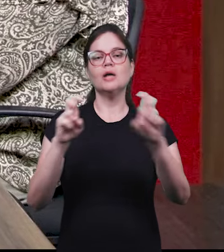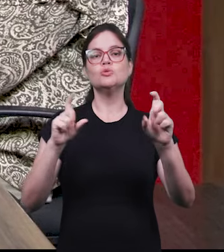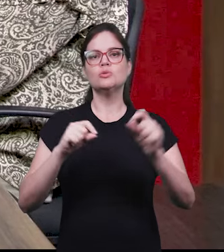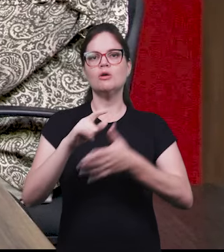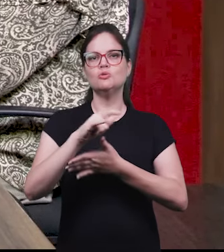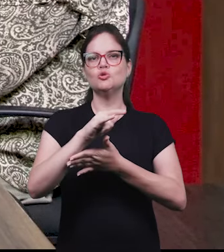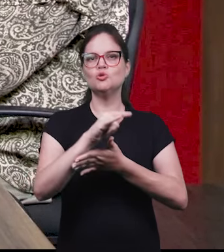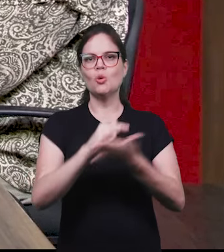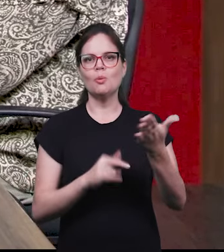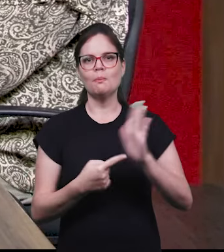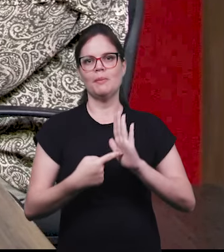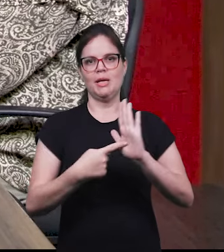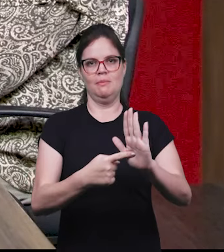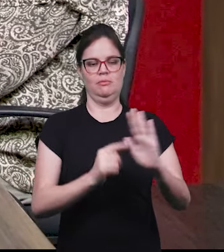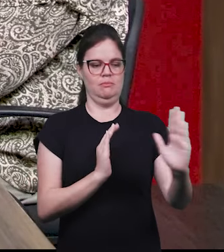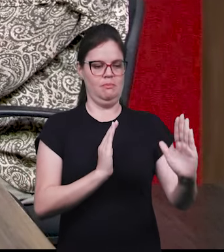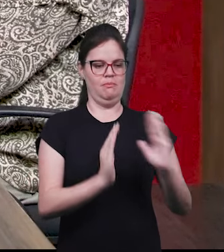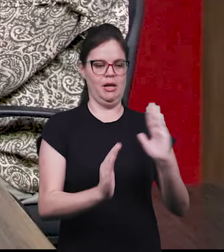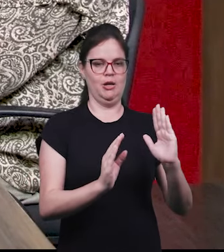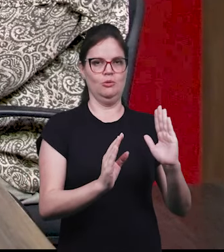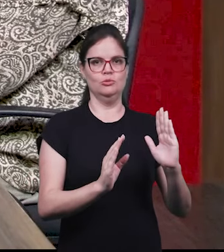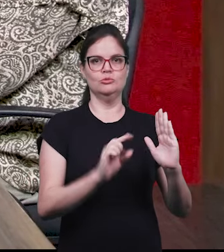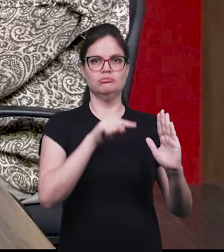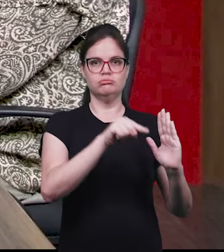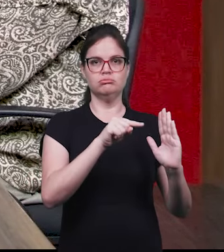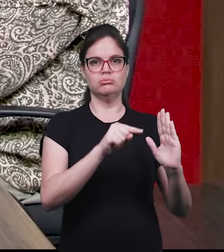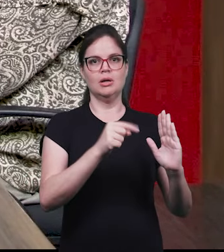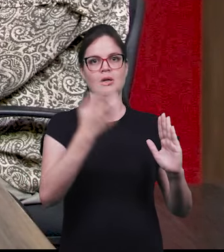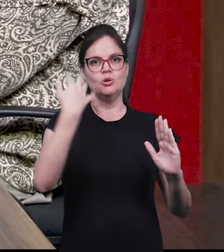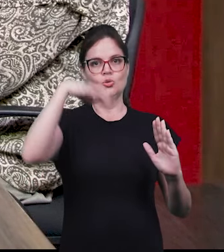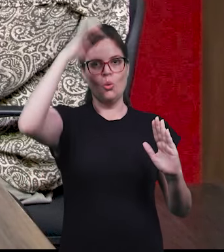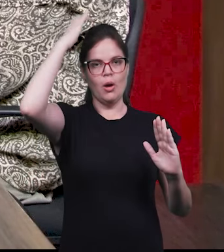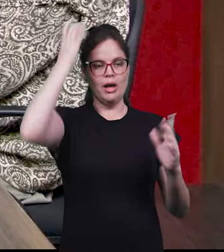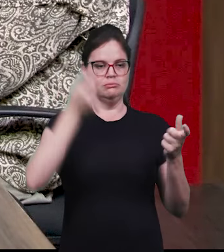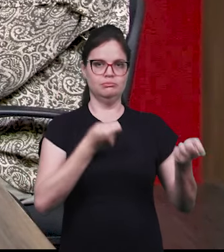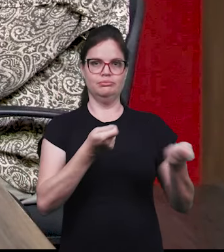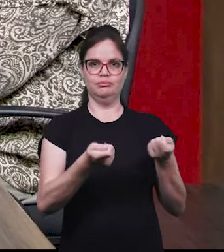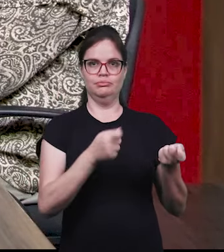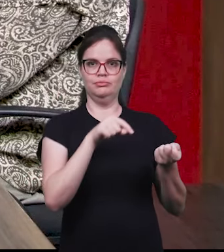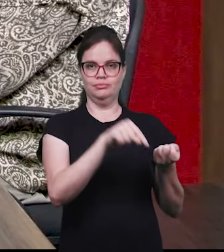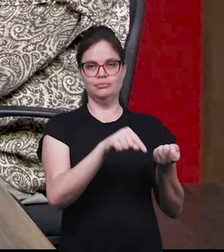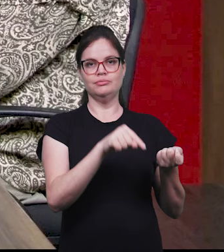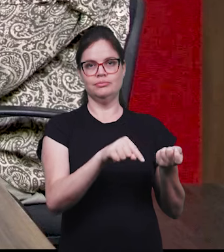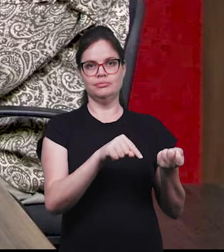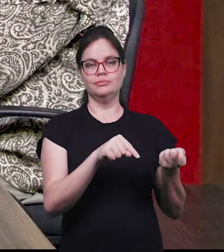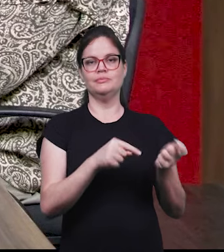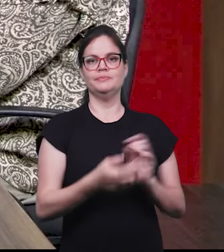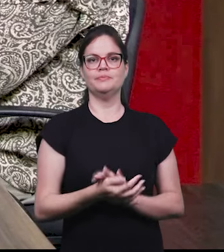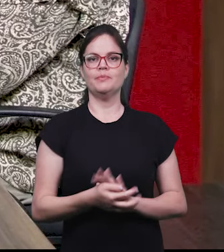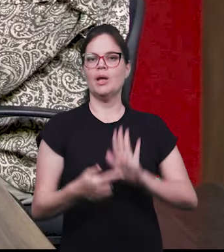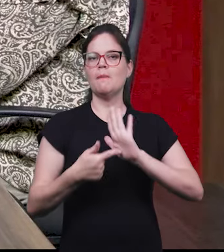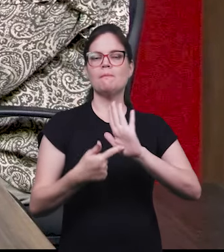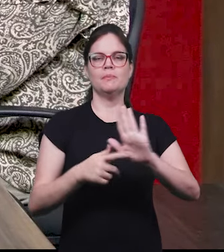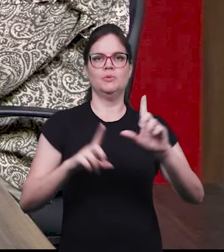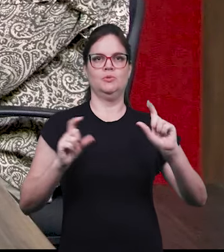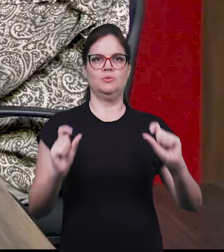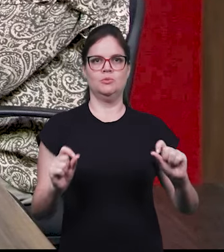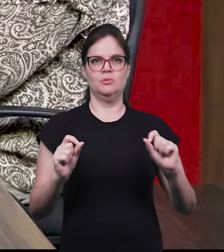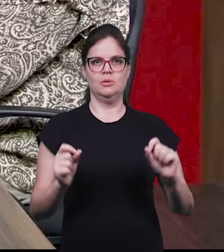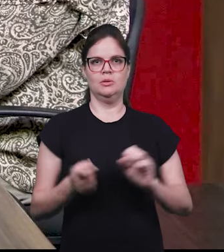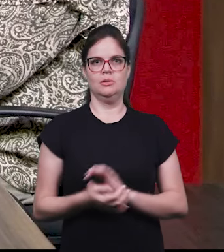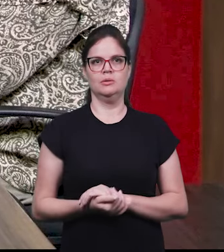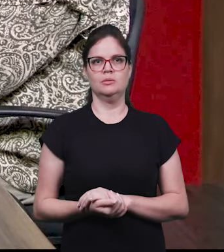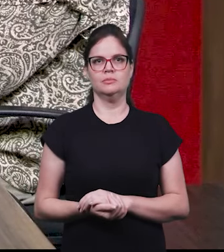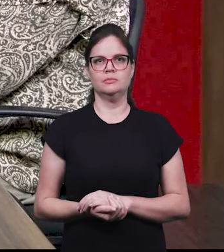o governo, sobre o reinado desse importante rei persa. E ele conta ali...